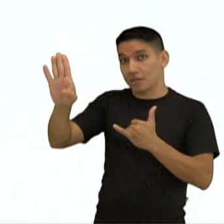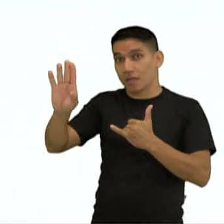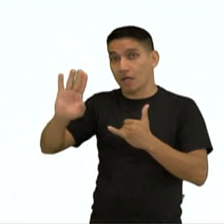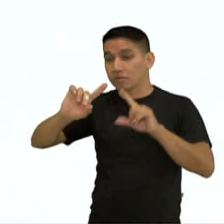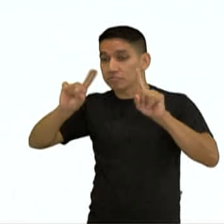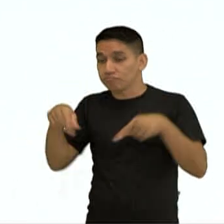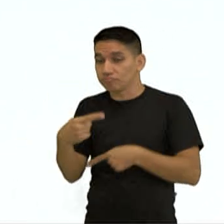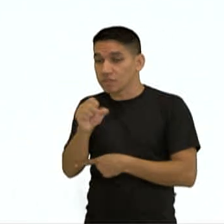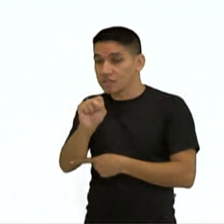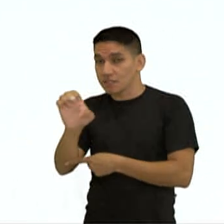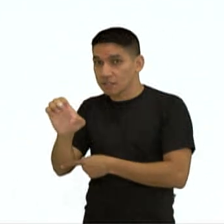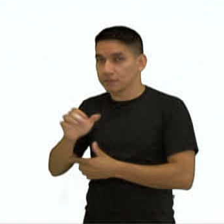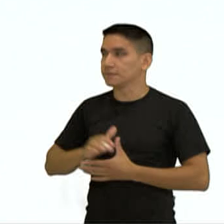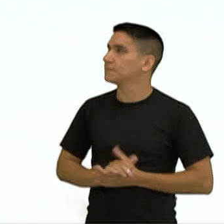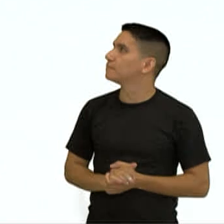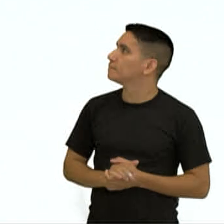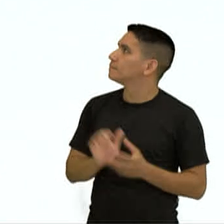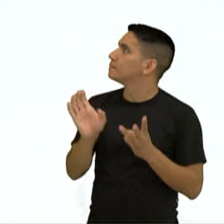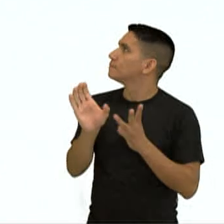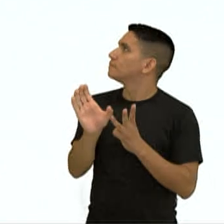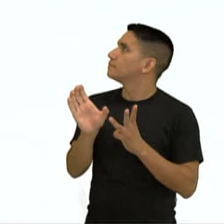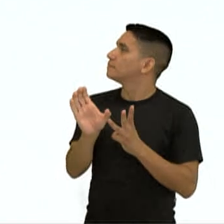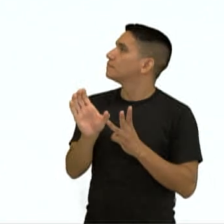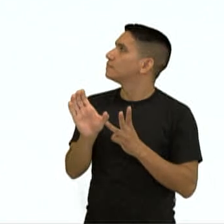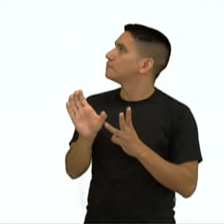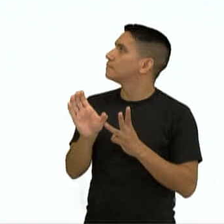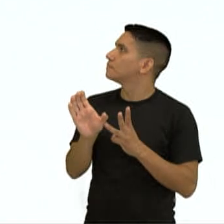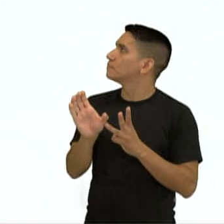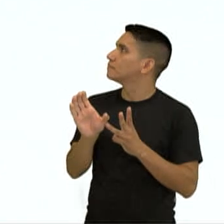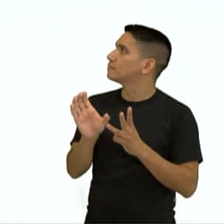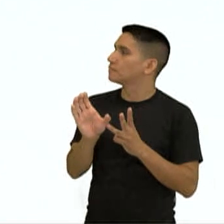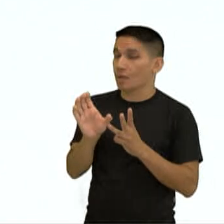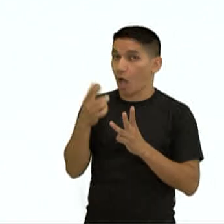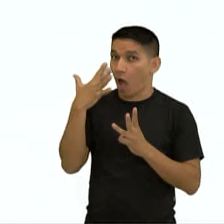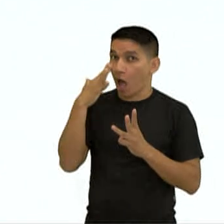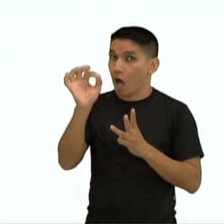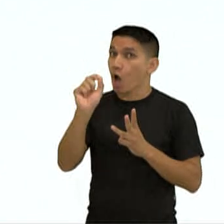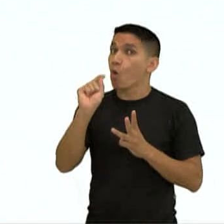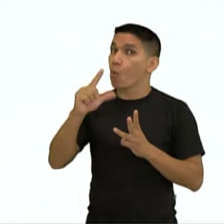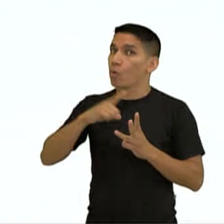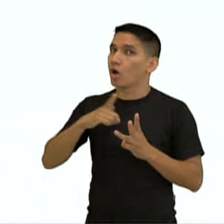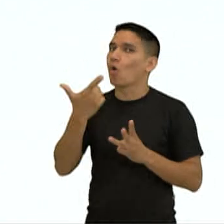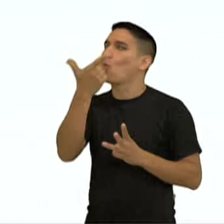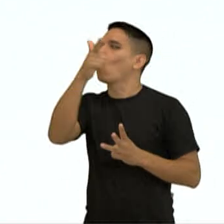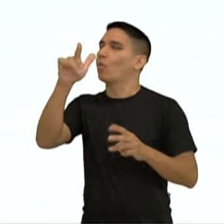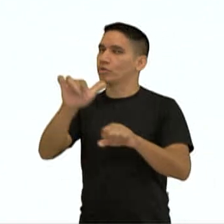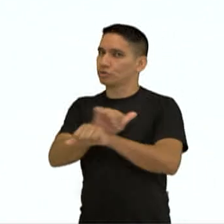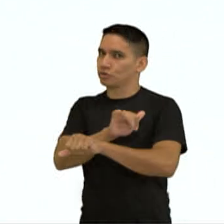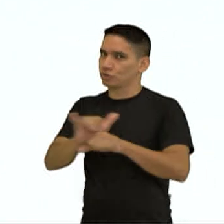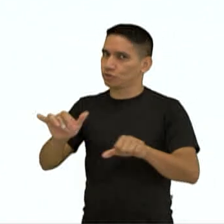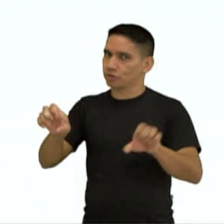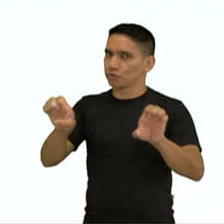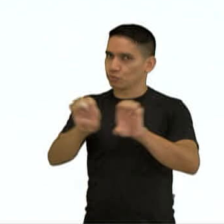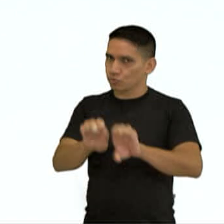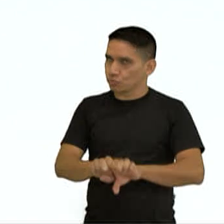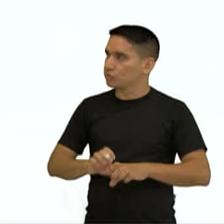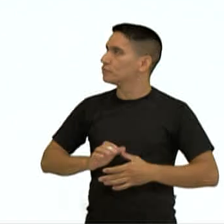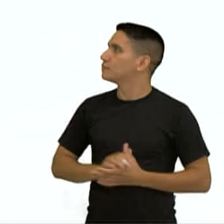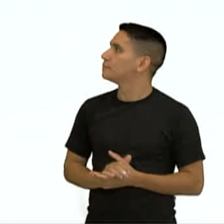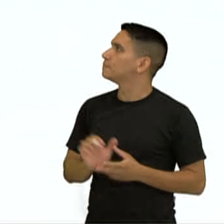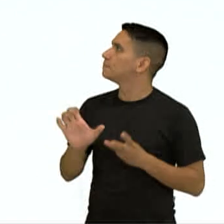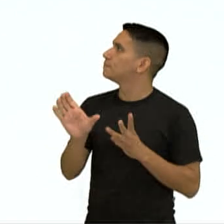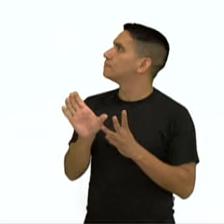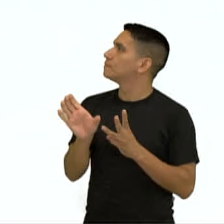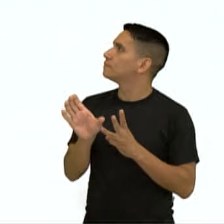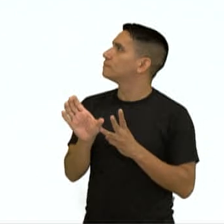E aqui nós temos you plan to visit Brazil. Observem que aqui nós temos uma outra estrutura. Never forget to try